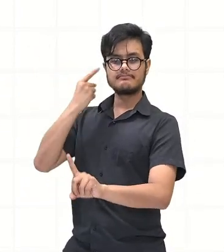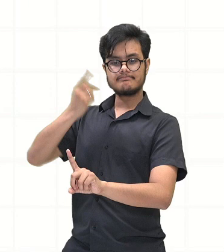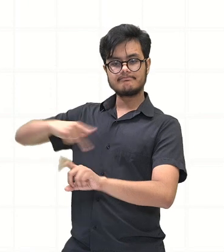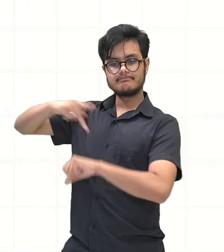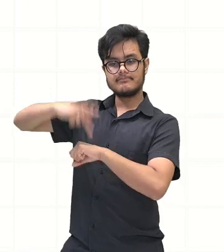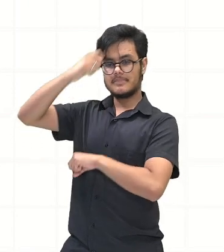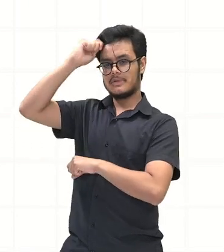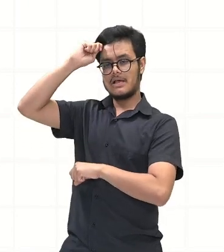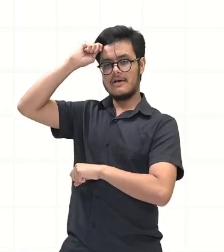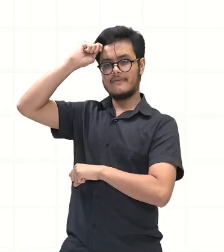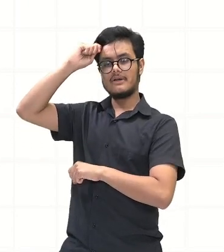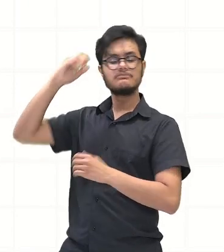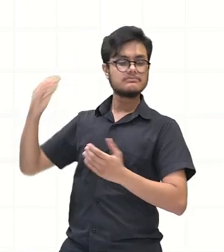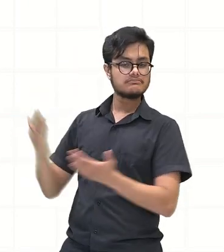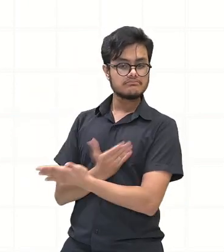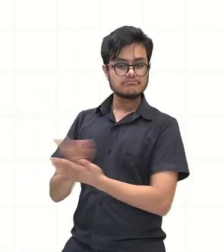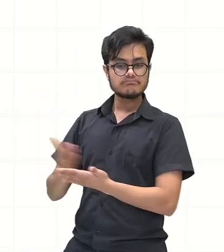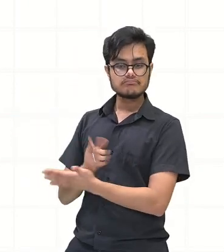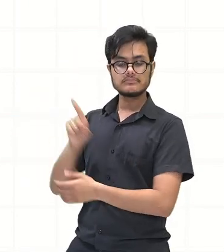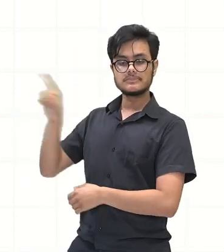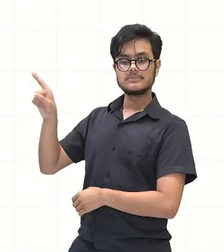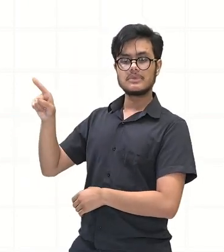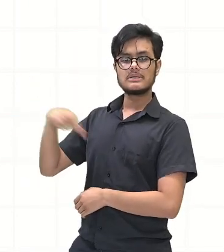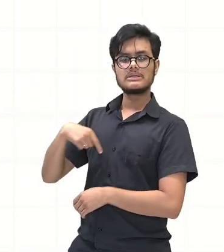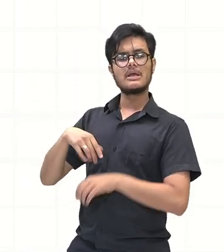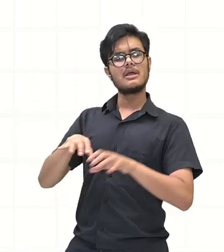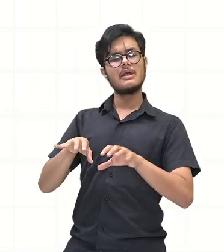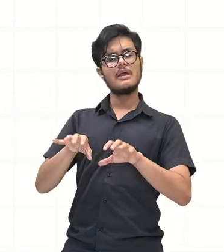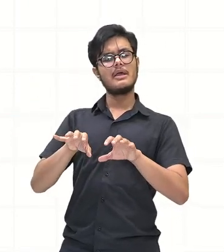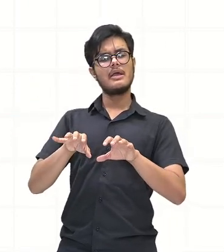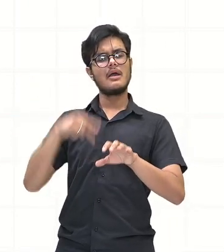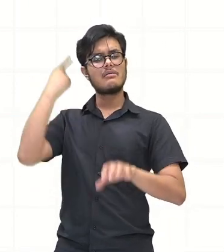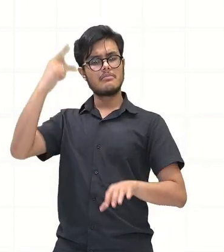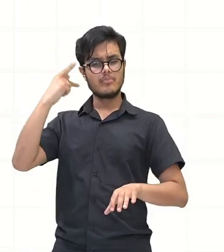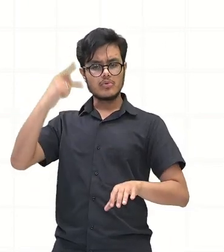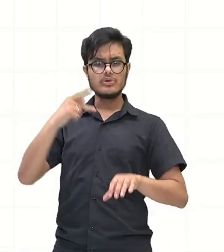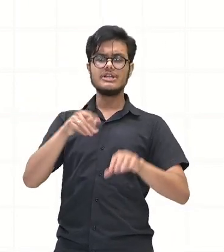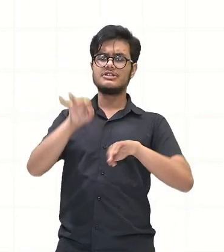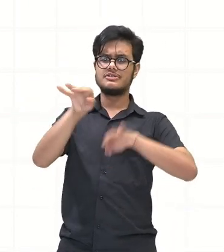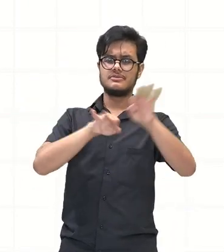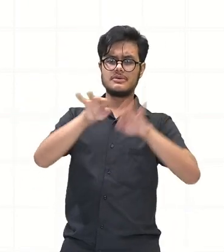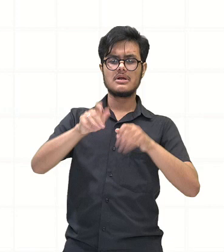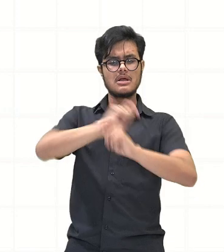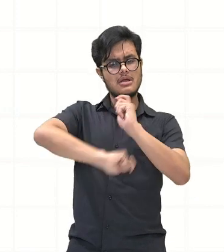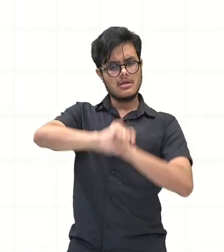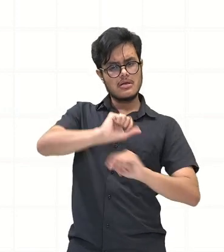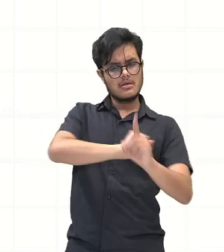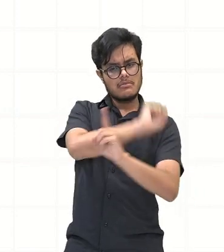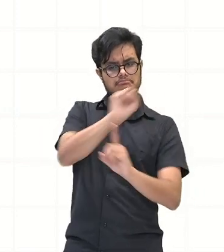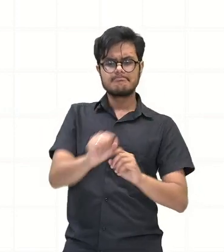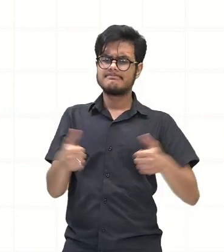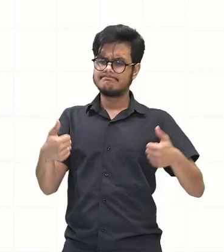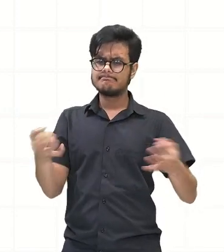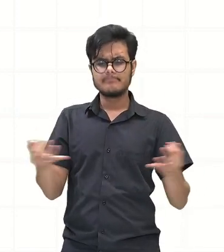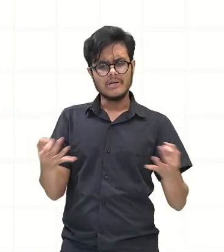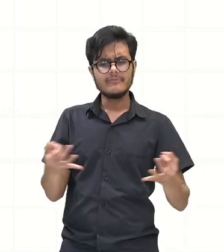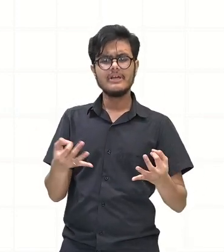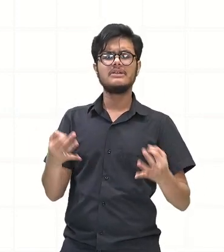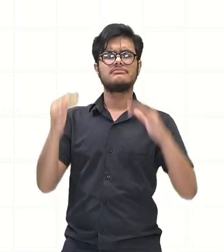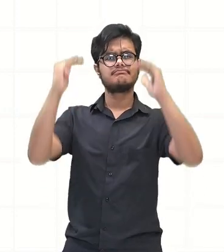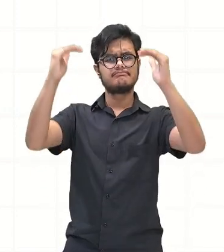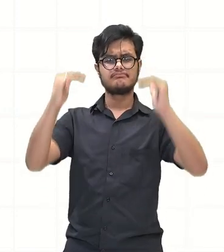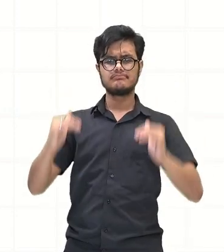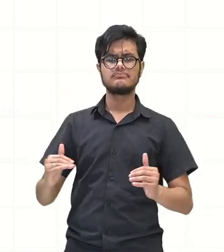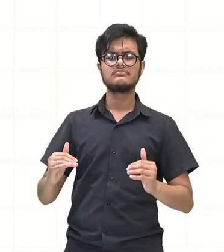africanos. E esses reinos, eles possuíam ali uma estrutura política, econômica, social bem definida para